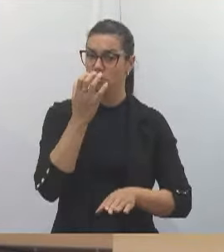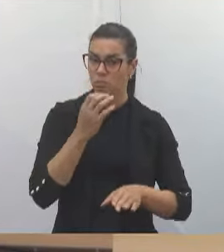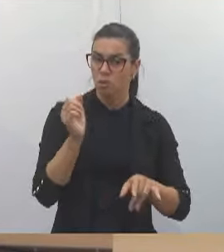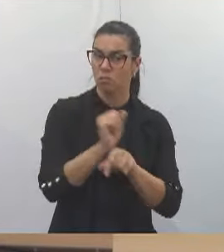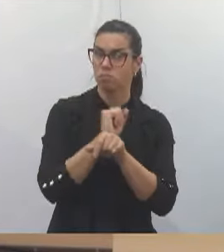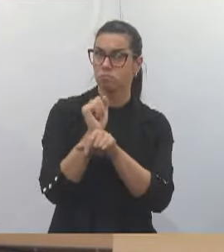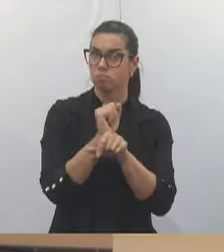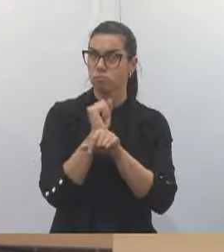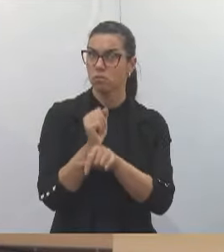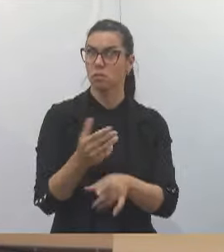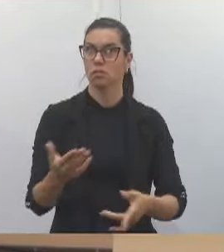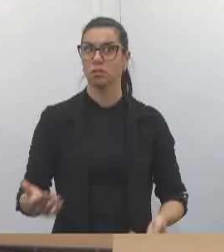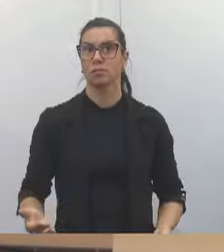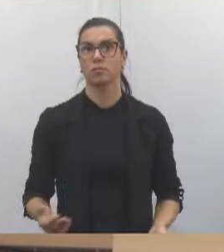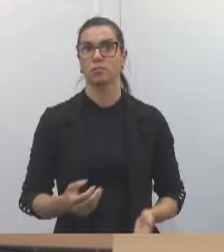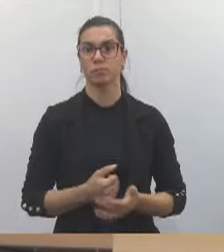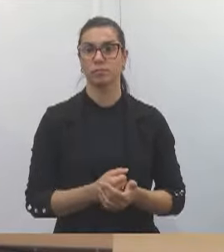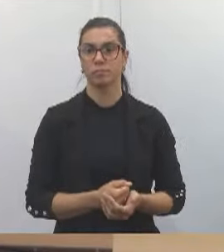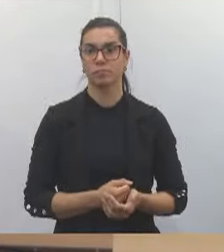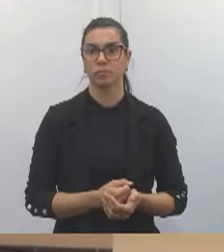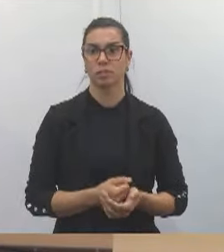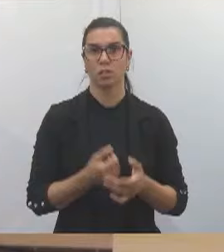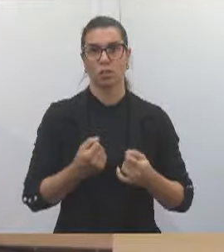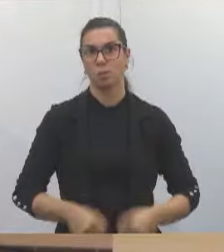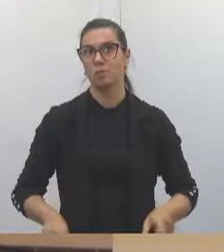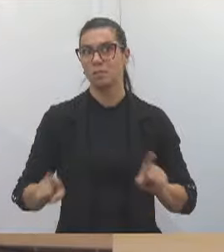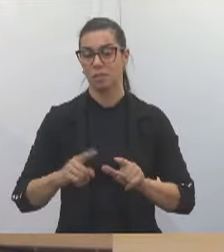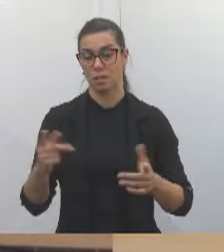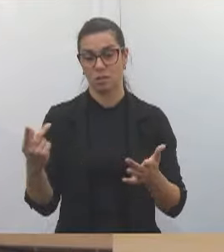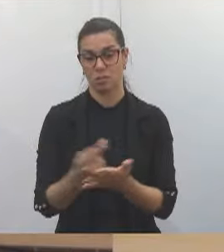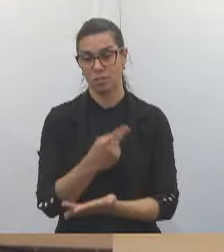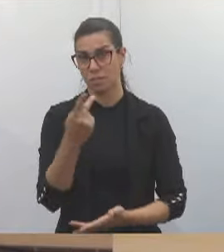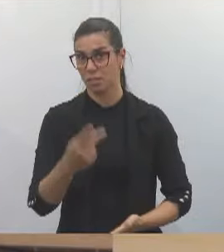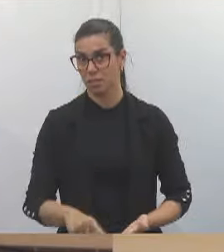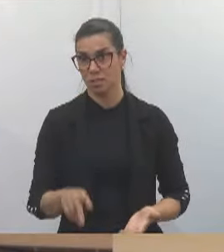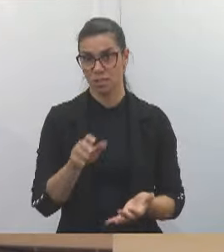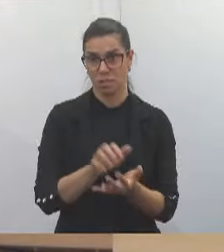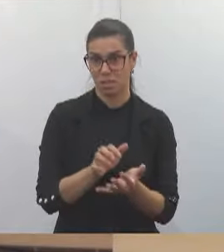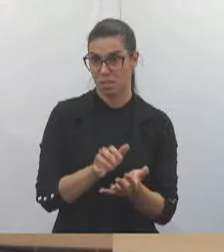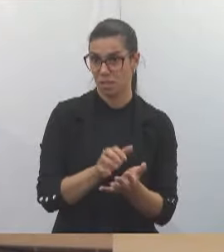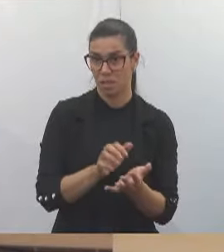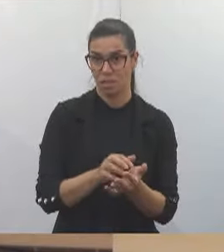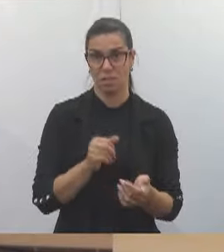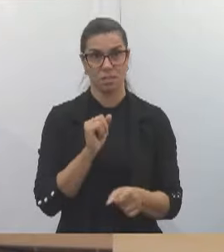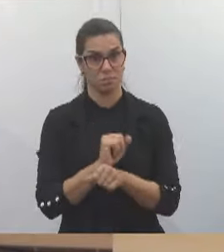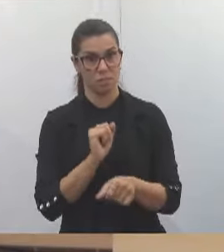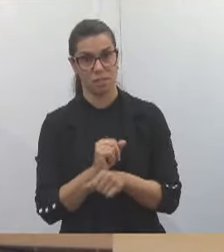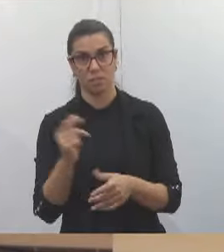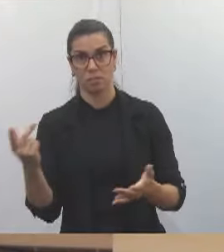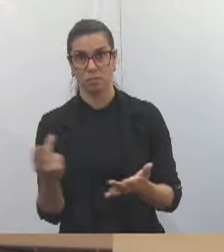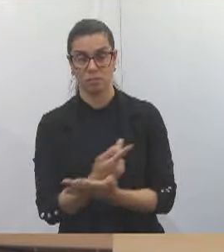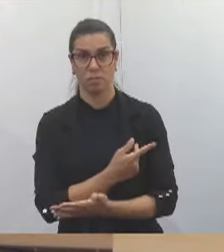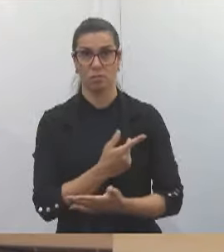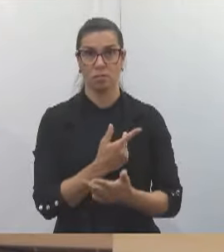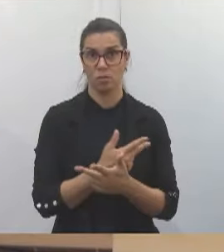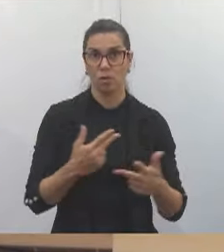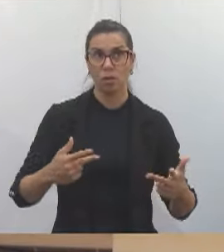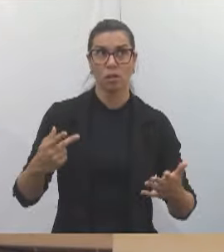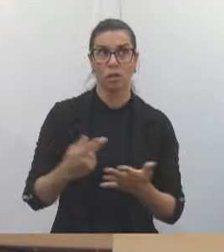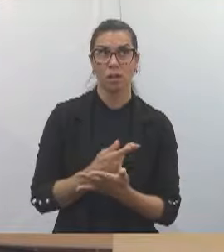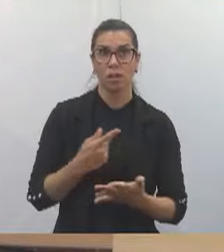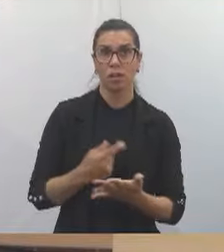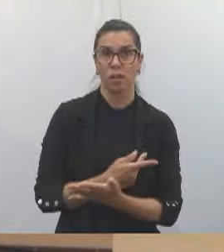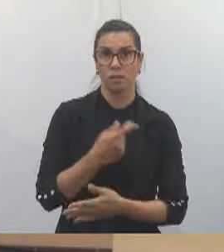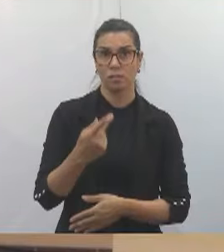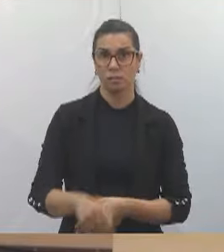Aconteceu aqui em Jacareí? Não. Mas não precisa acontecer aqui para a gente poder fazer uma lei. Eu não preciso esperar acontecer em outro município para fazer uma lei aqui em